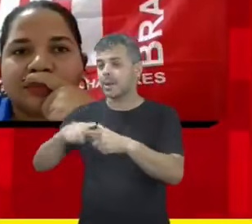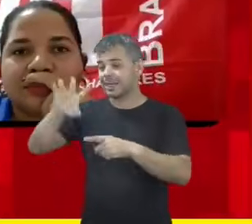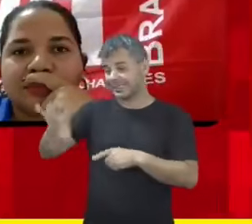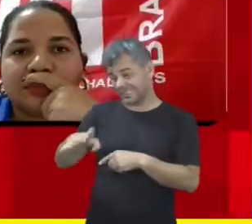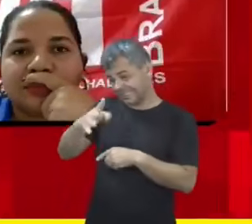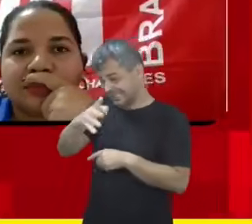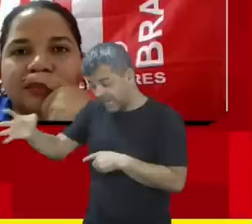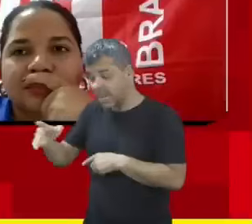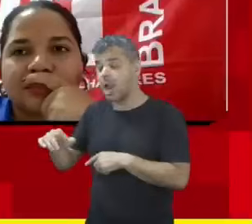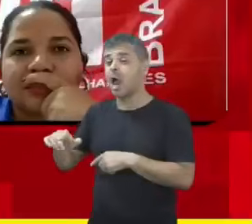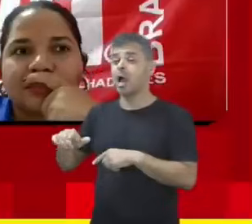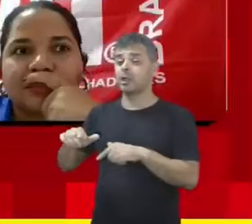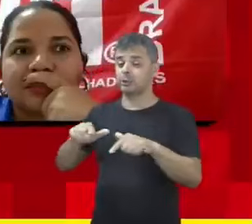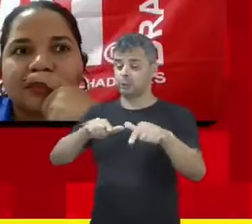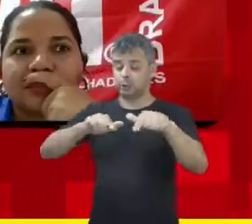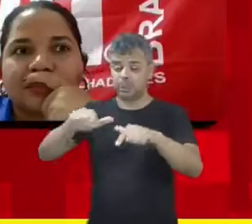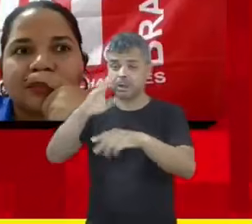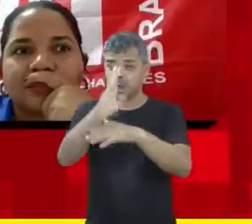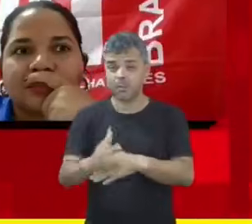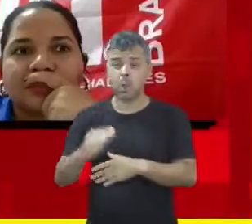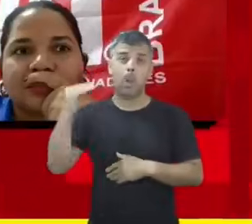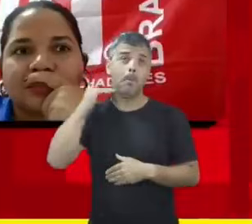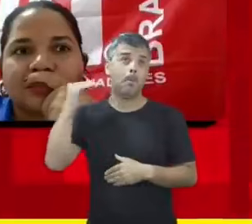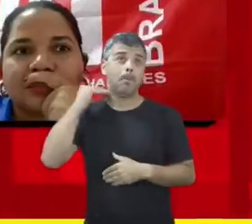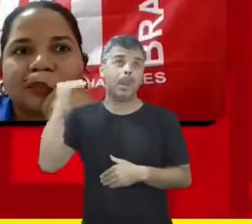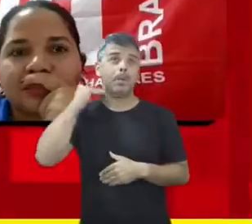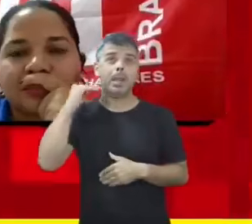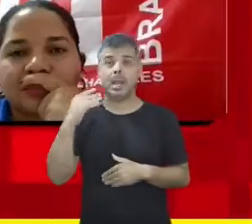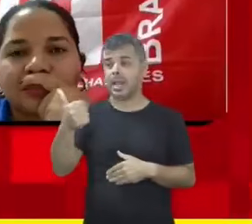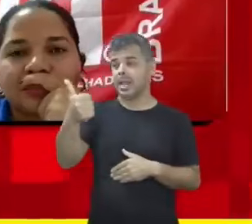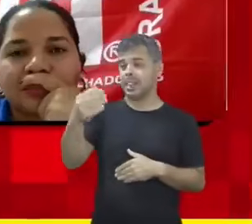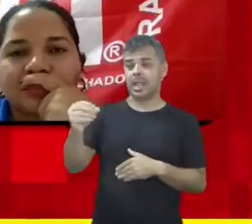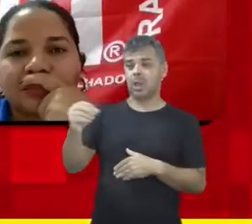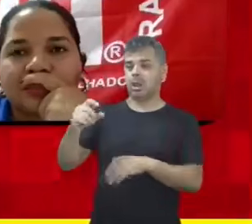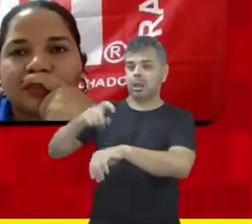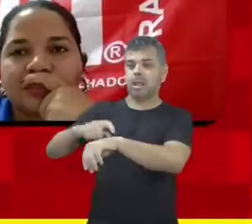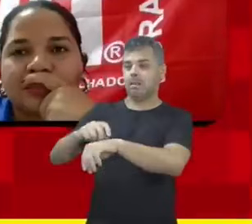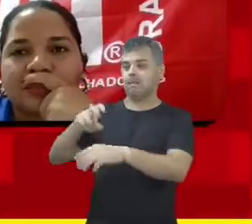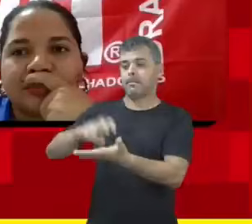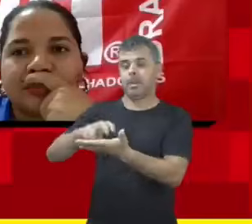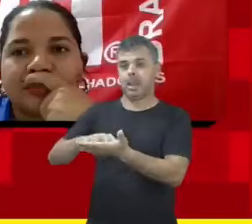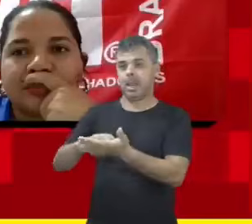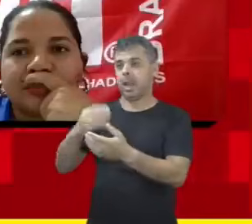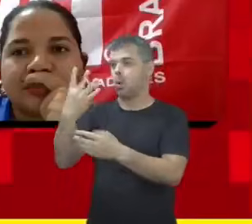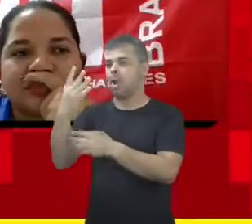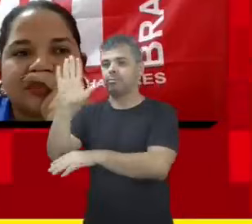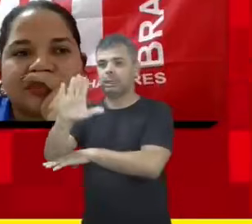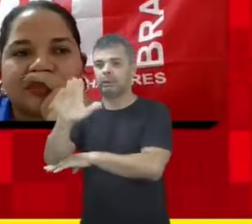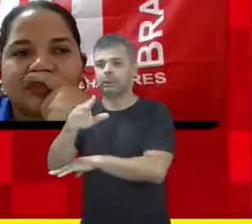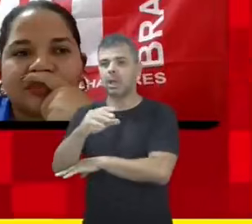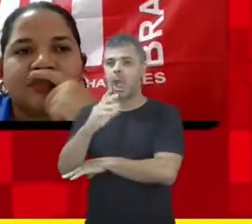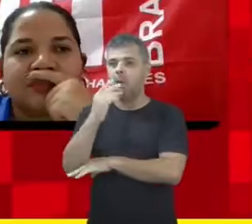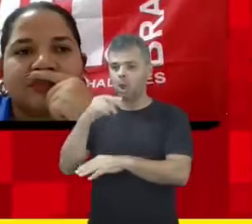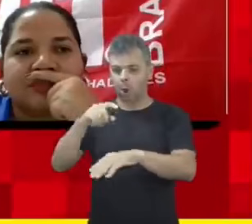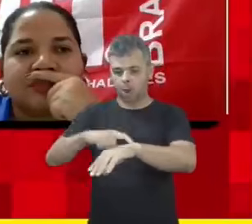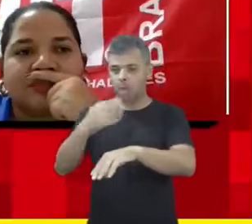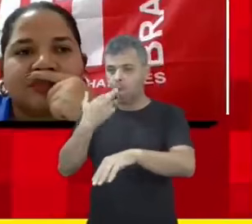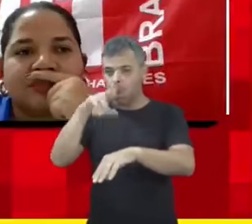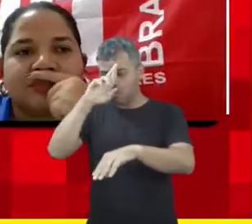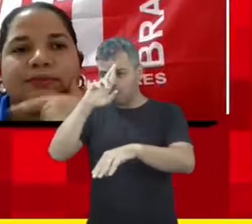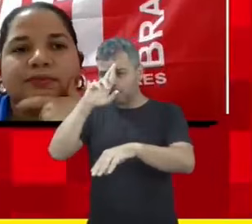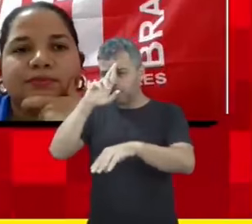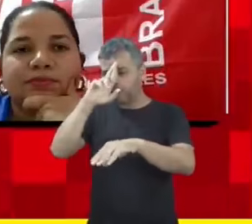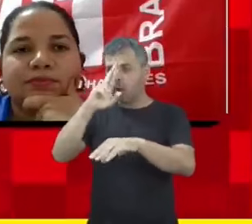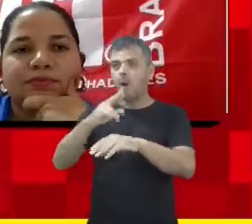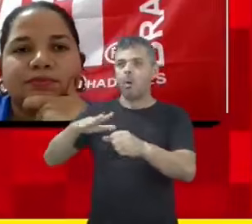de trabalho no Brasil, né? Você tem que ir no banco, o banco funciona das 10 às 4. Chega na hora do almoço, aquilo está empetecado de gente, você não consegue resolver seus